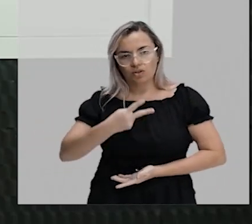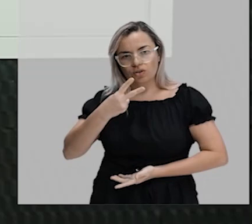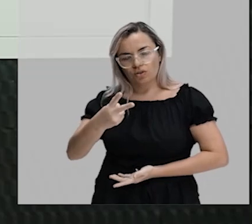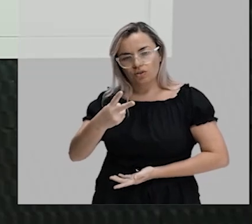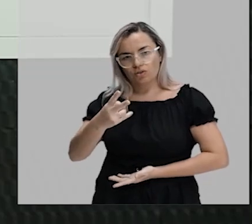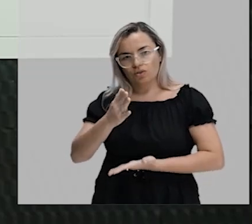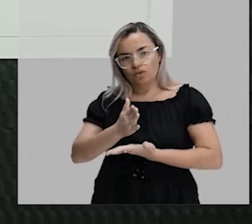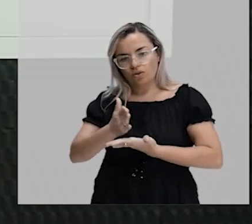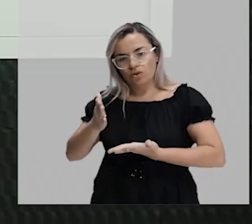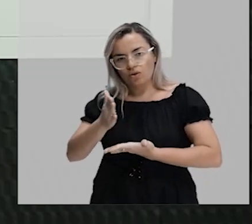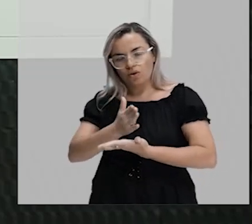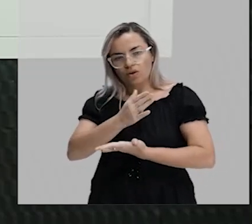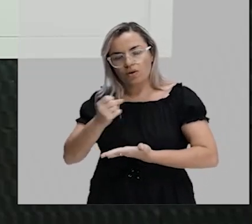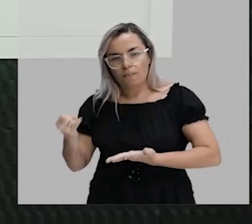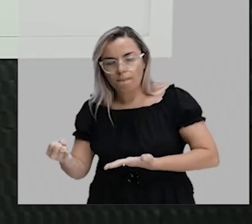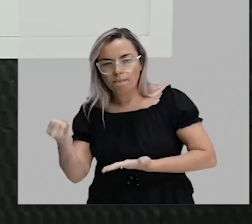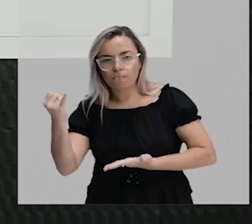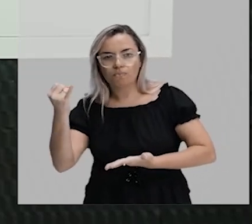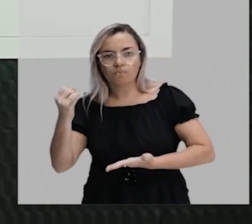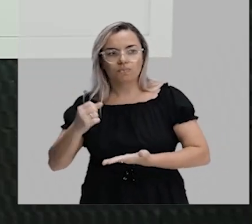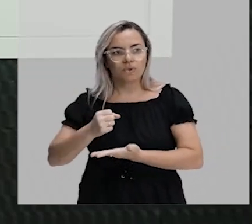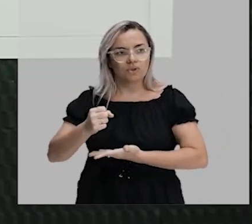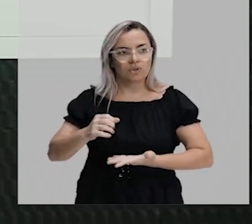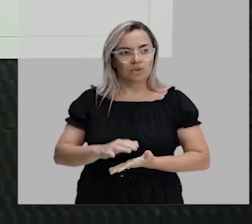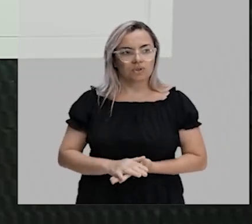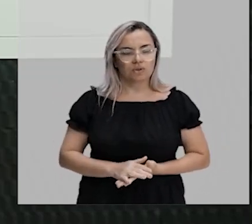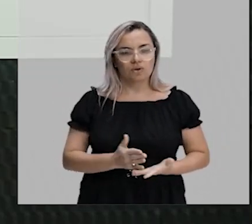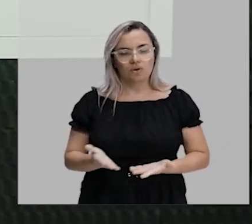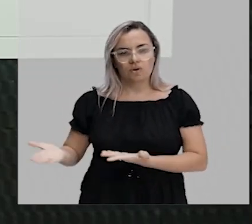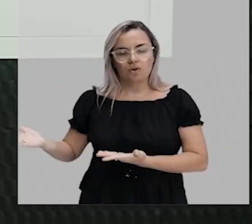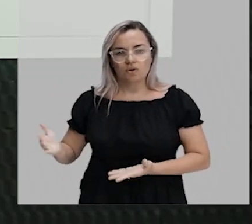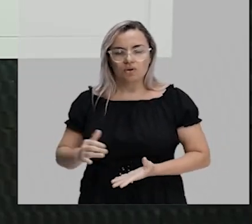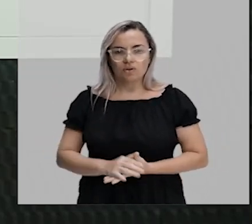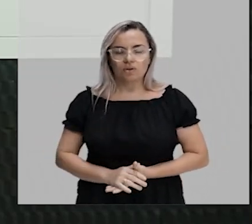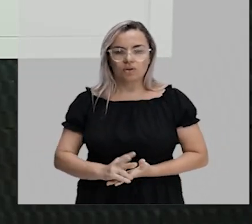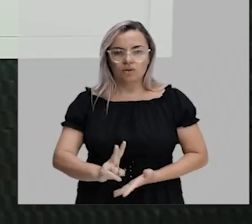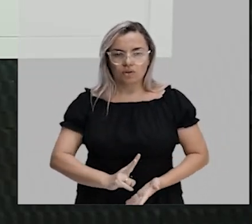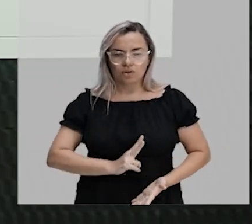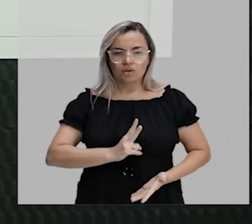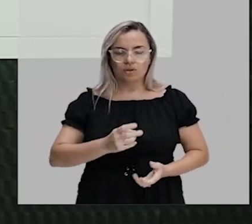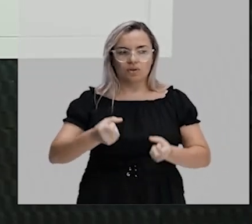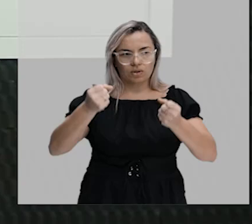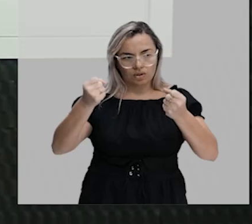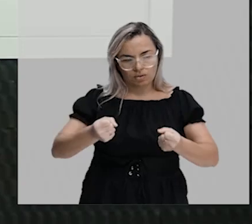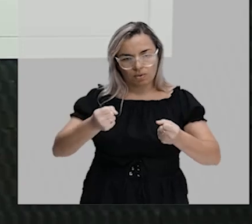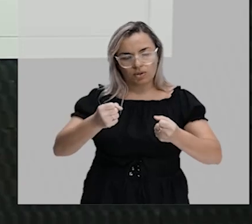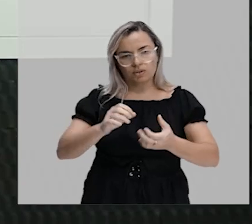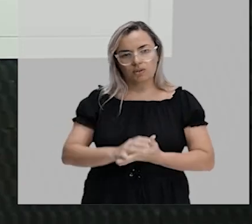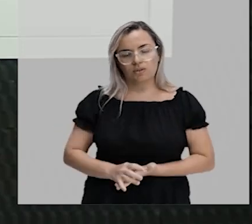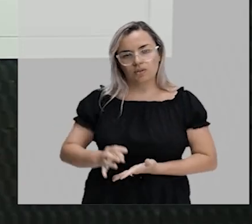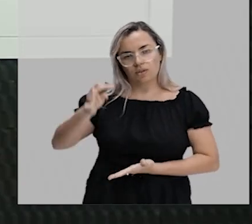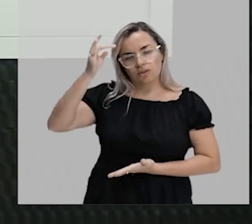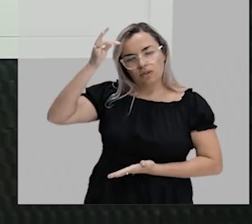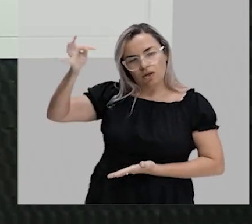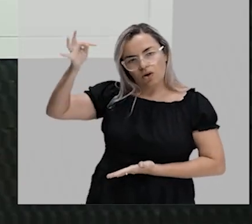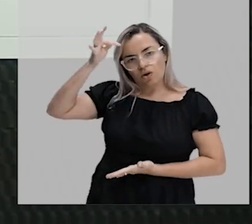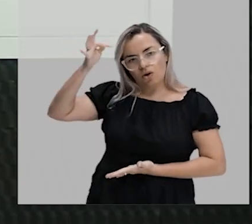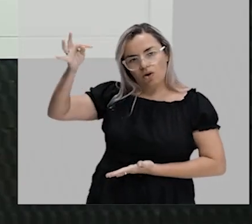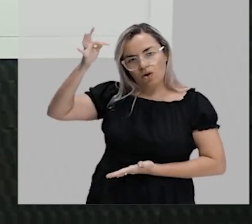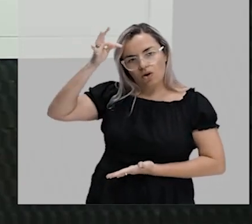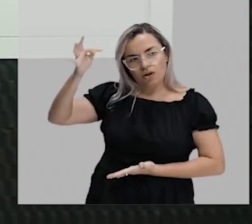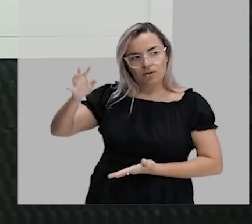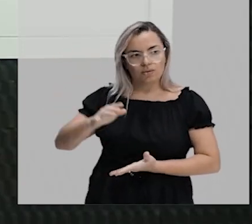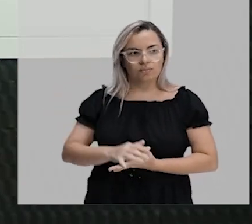você precisa saber desses dois pontos. Essas virtudes elas podem ser teóricas,